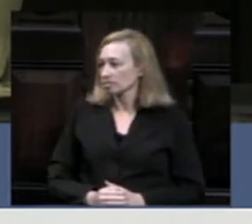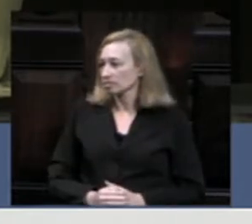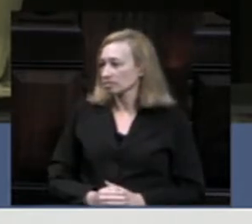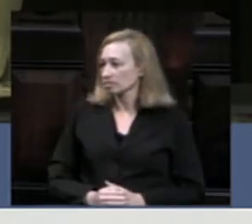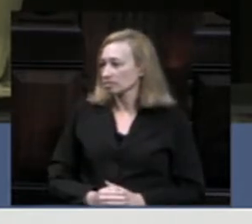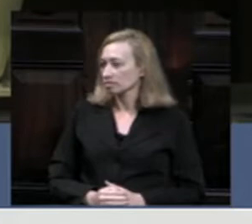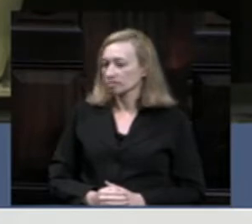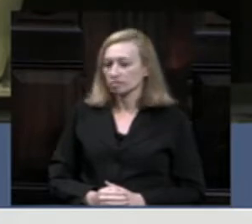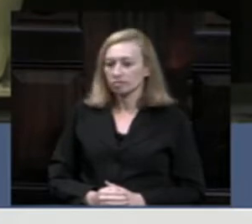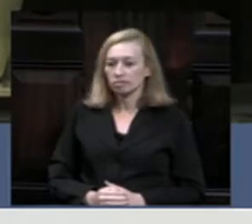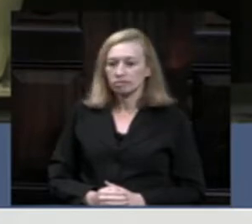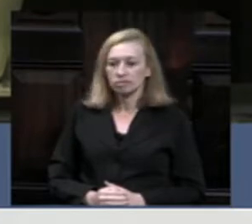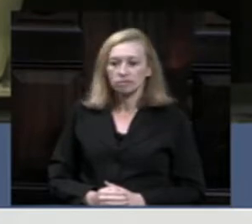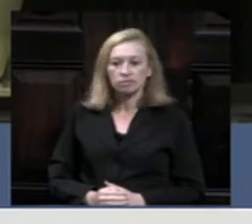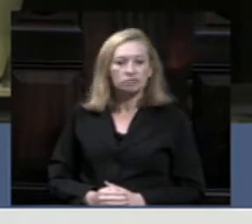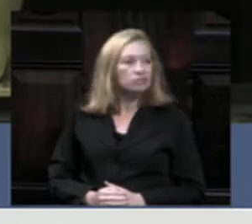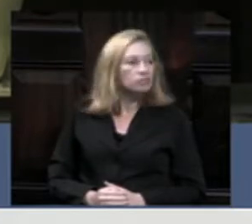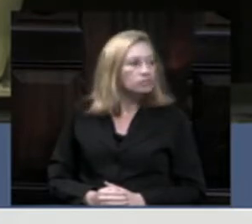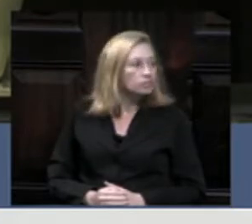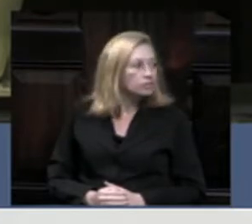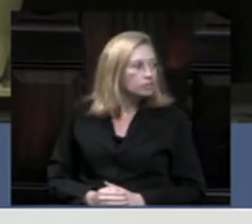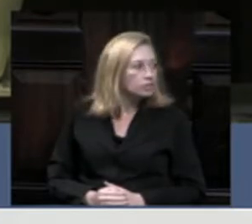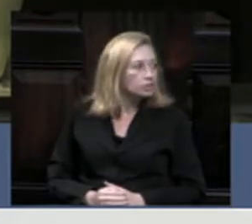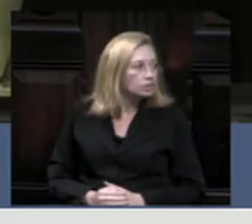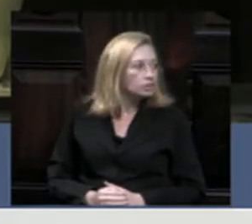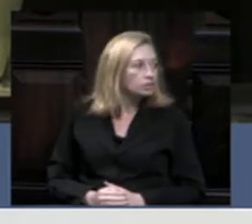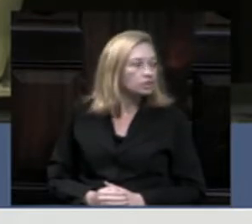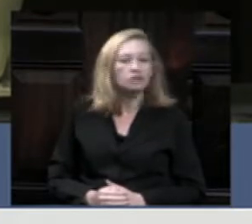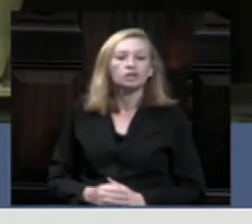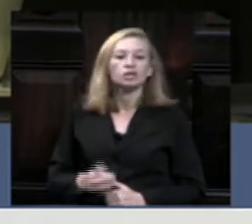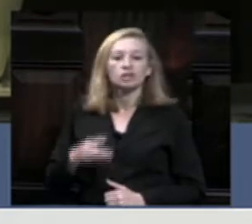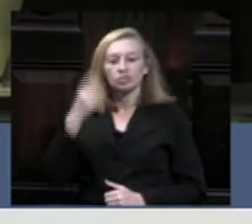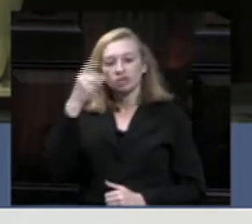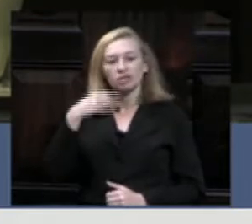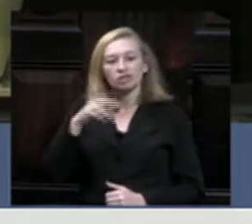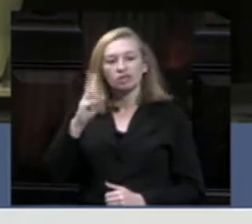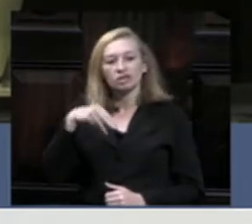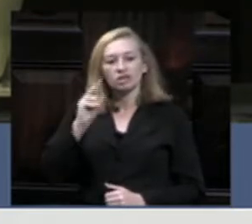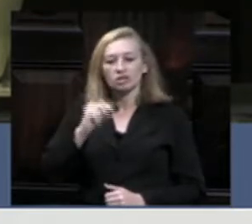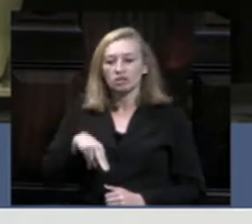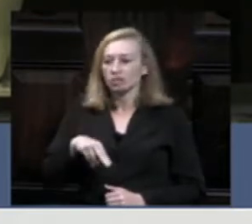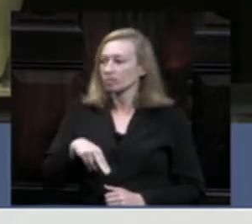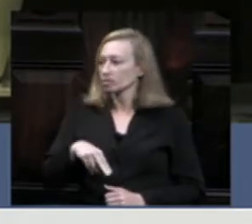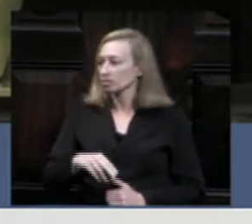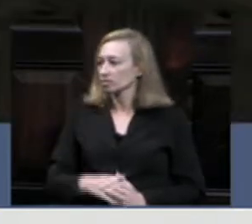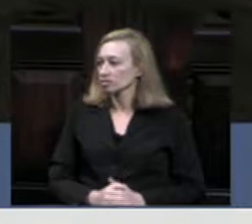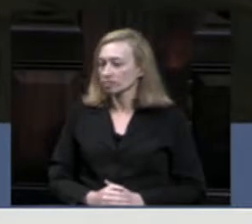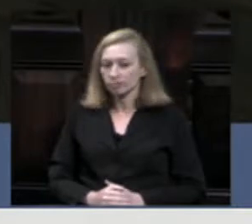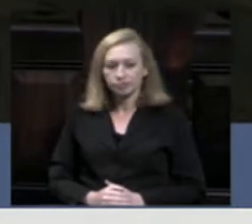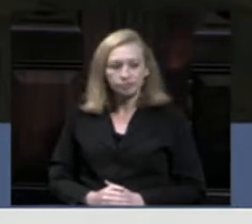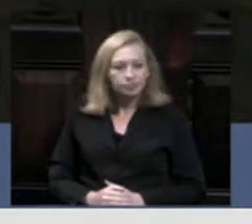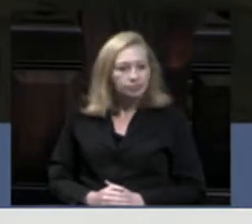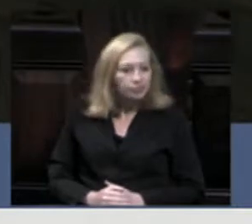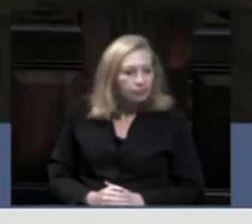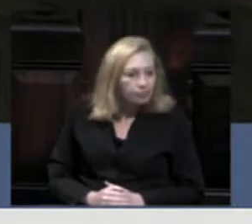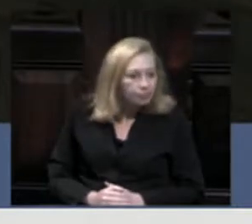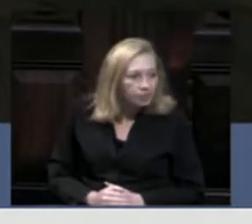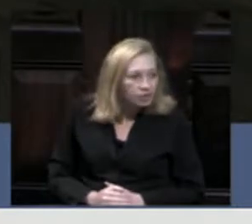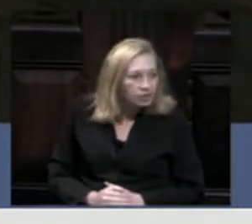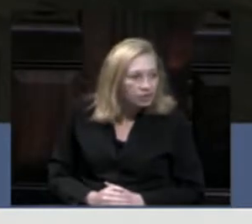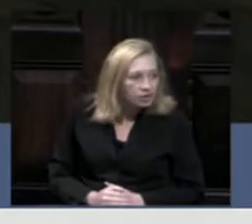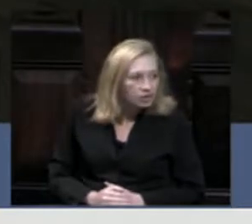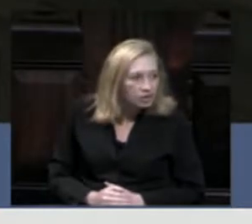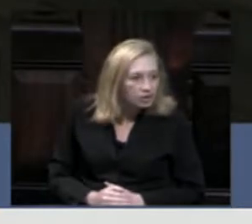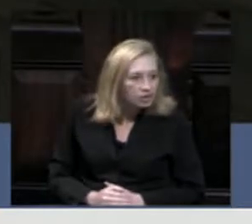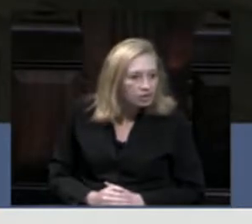emitir parecer pela Comissão de Assuntos Municipais e Desenvolvimento Regional, deputado Anderson Nogueira. Queria consultar o autor se houve concordância. Não